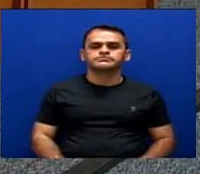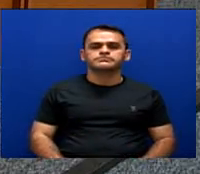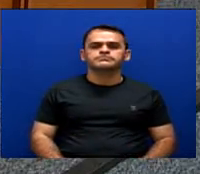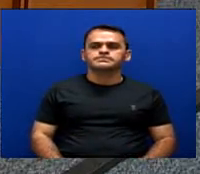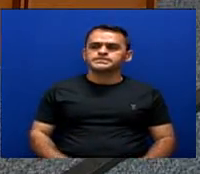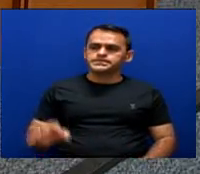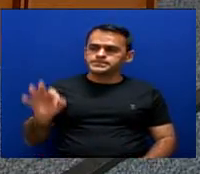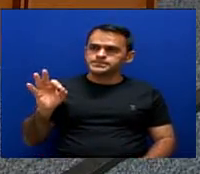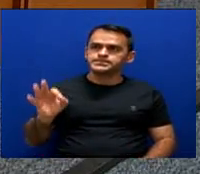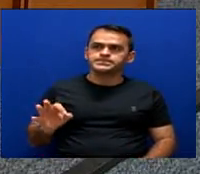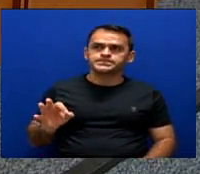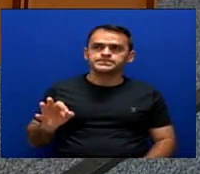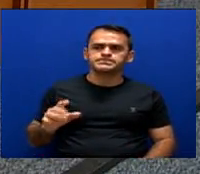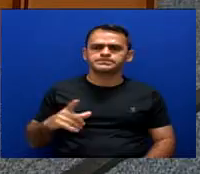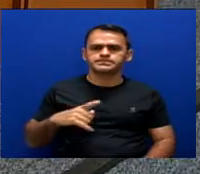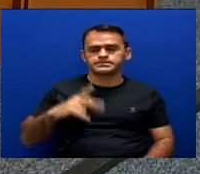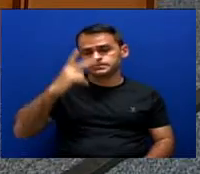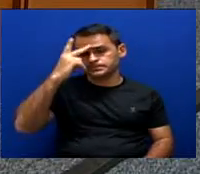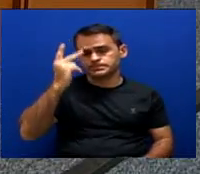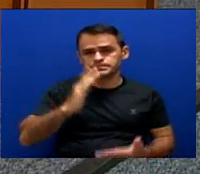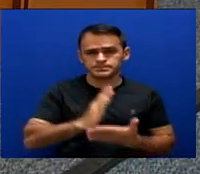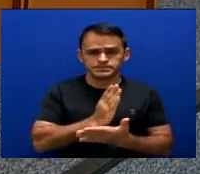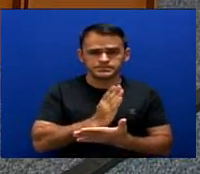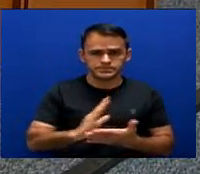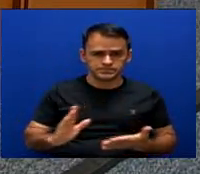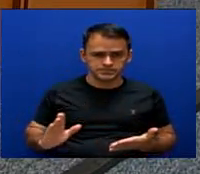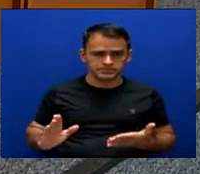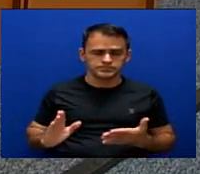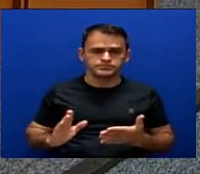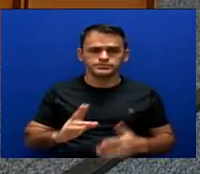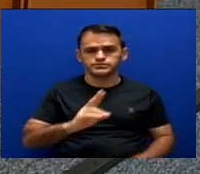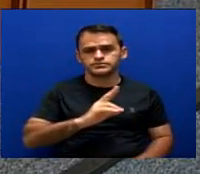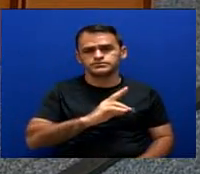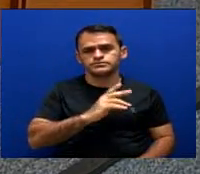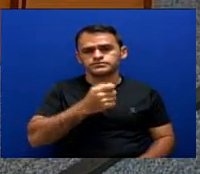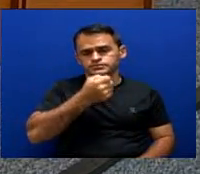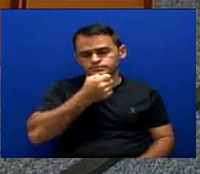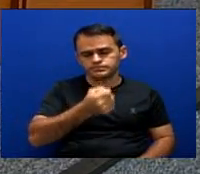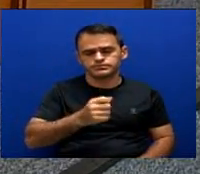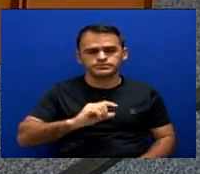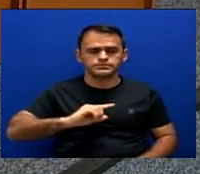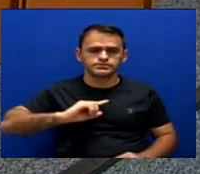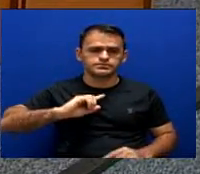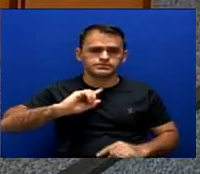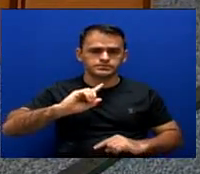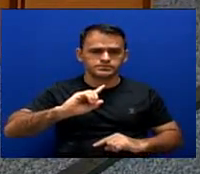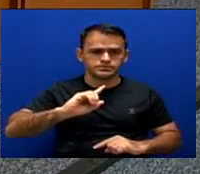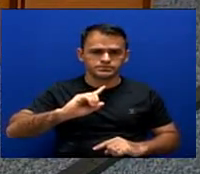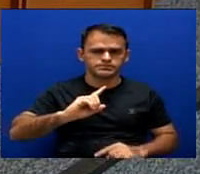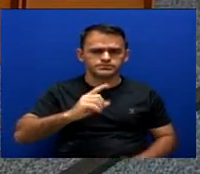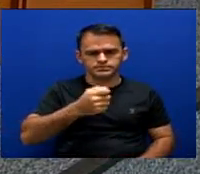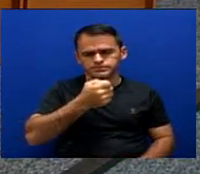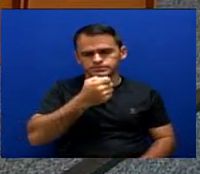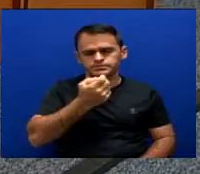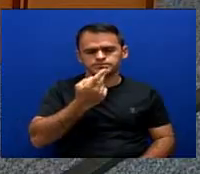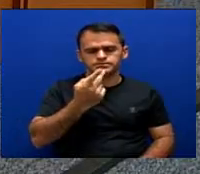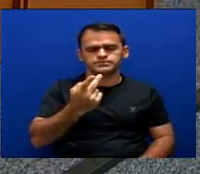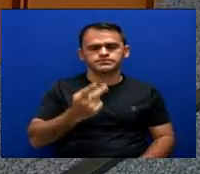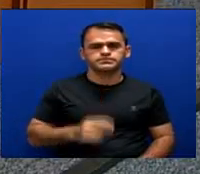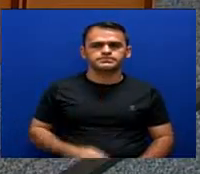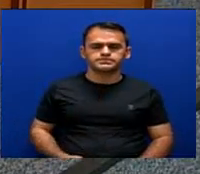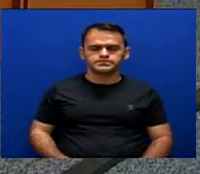eu vou tem algumas pessoas que estavam inscritos vou deixar de falar e depois eu vou falar pra vocês